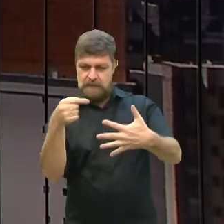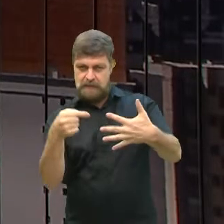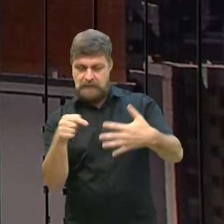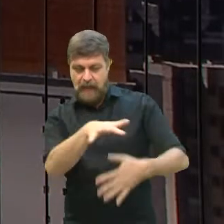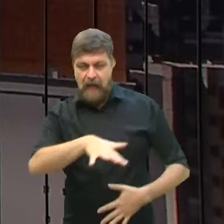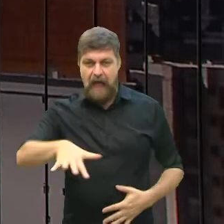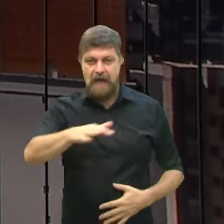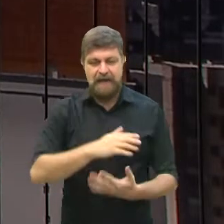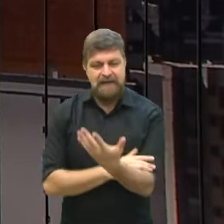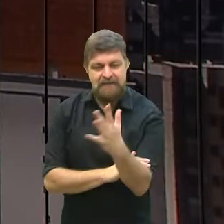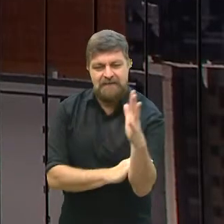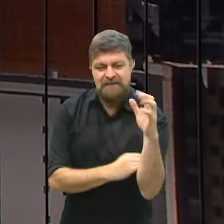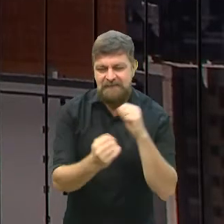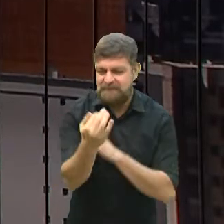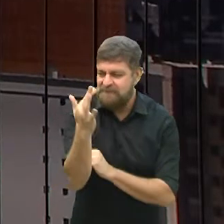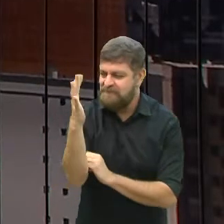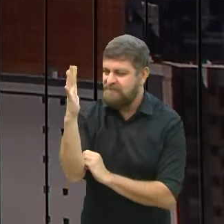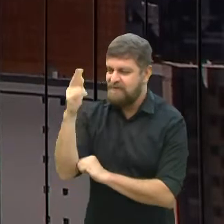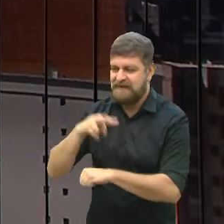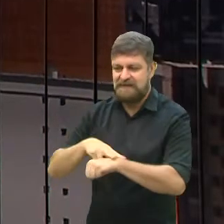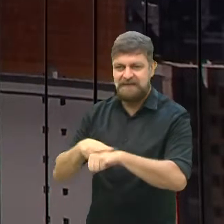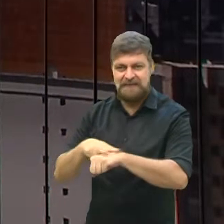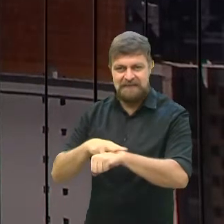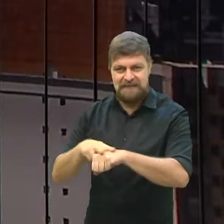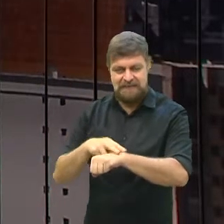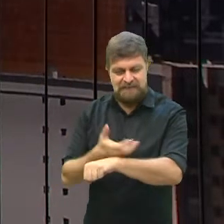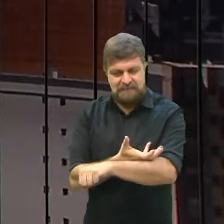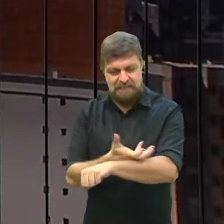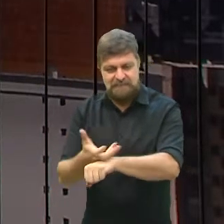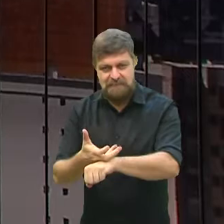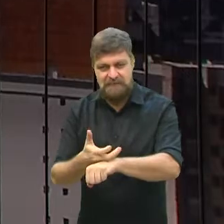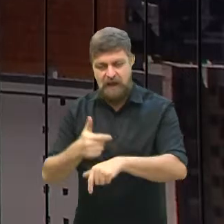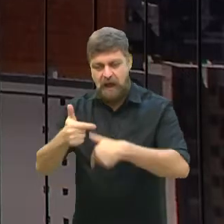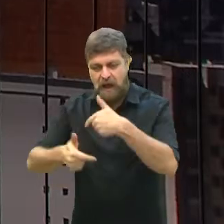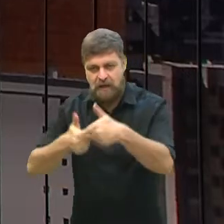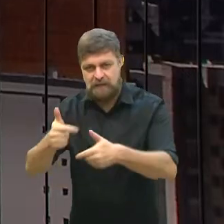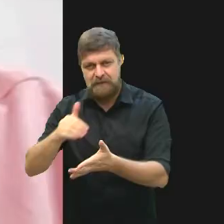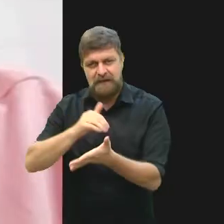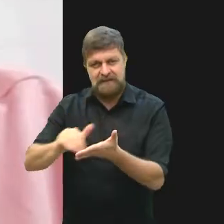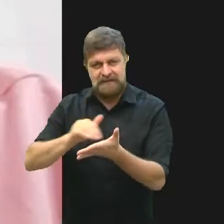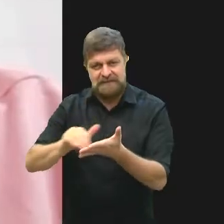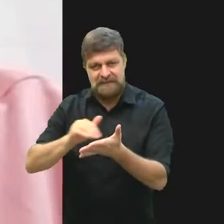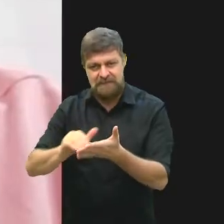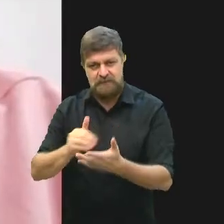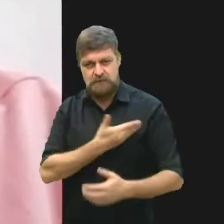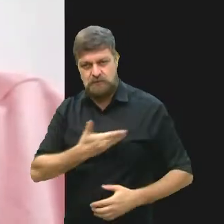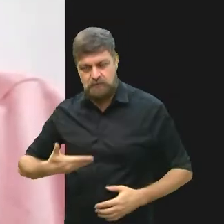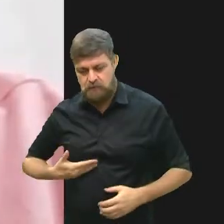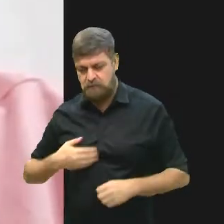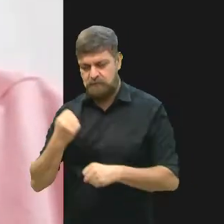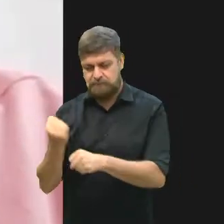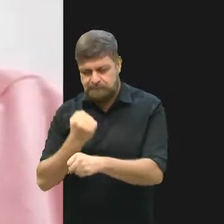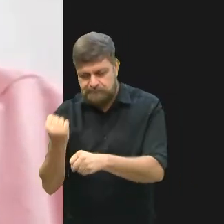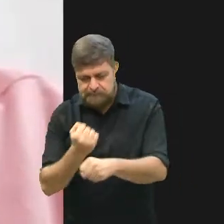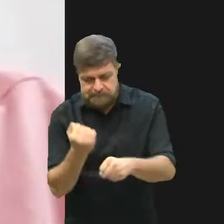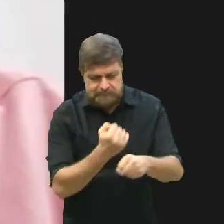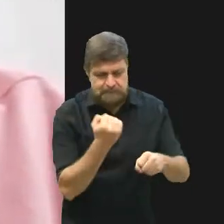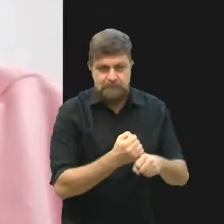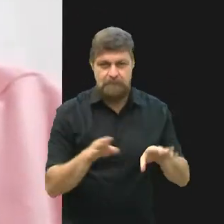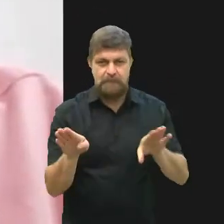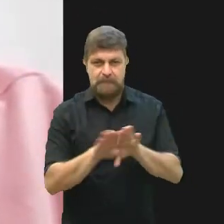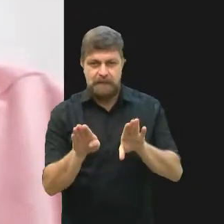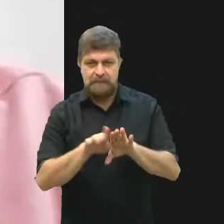área verde, em função dos investimentos da Secretaria de Serviços Públicos, secretário Ernesto Paulela, também investimentos